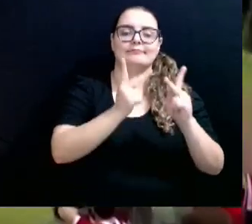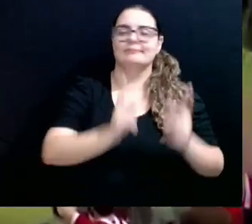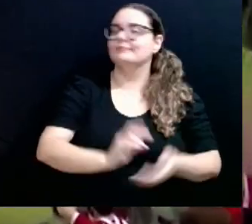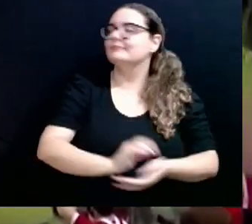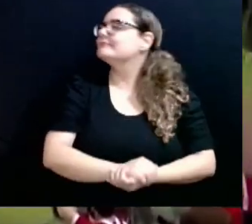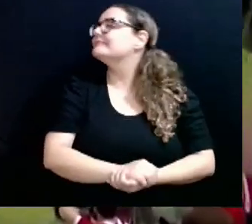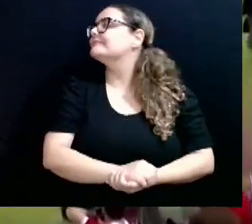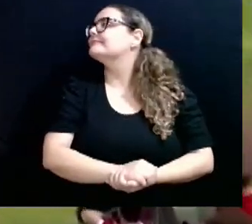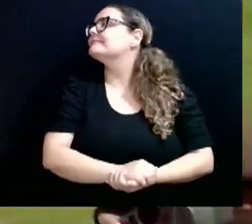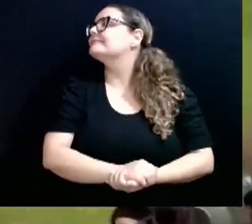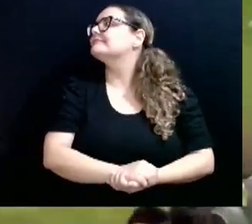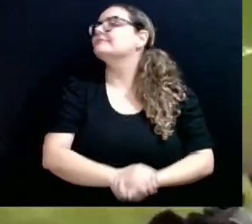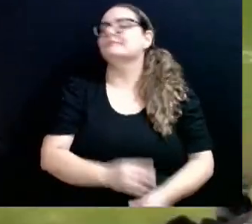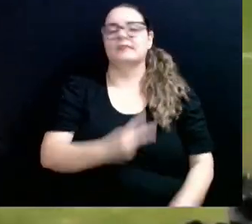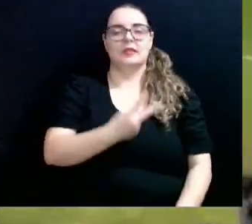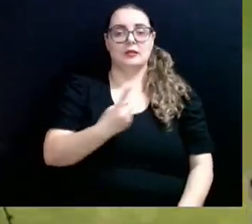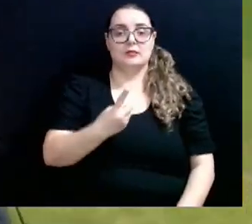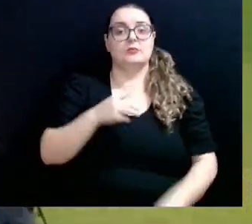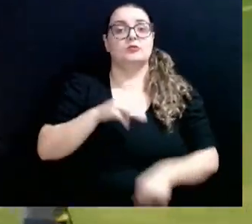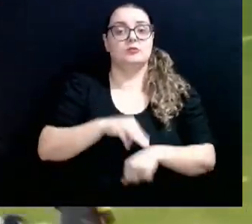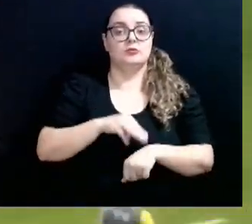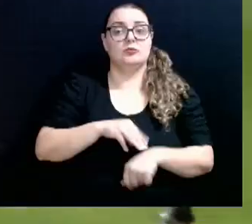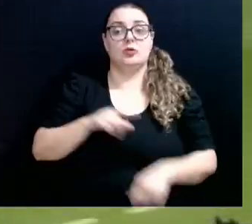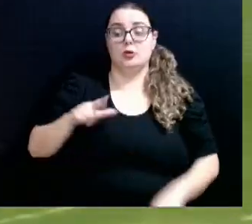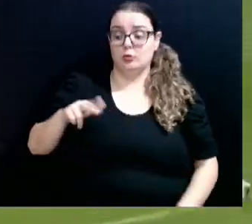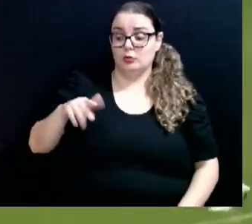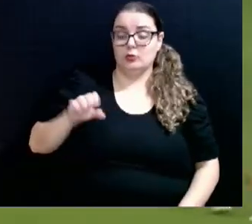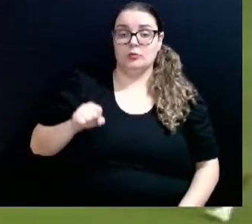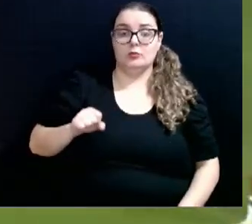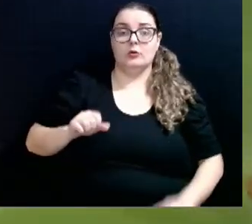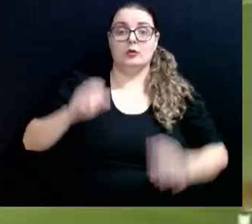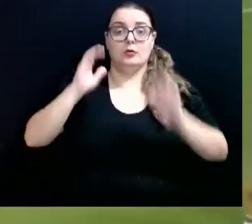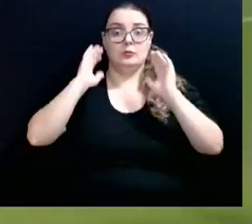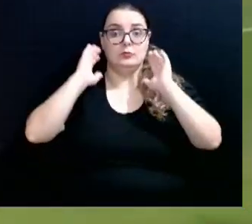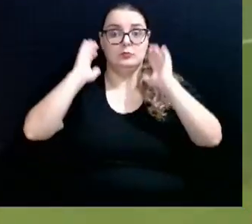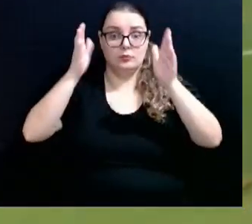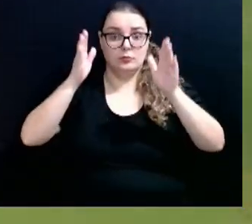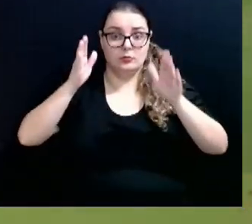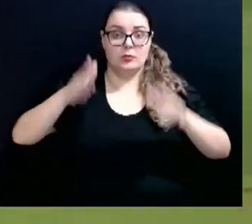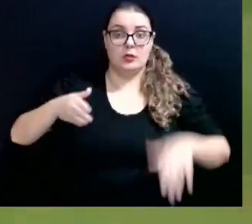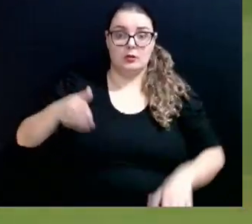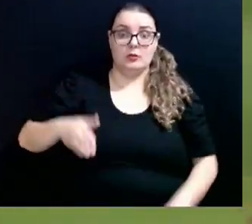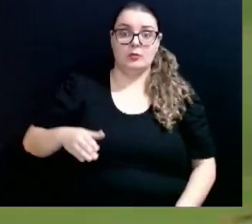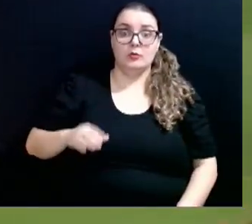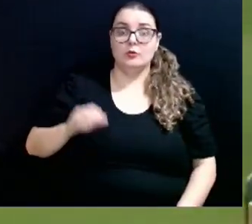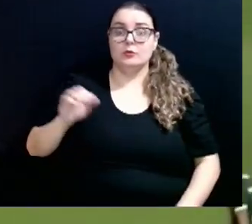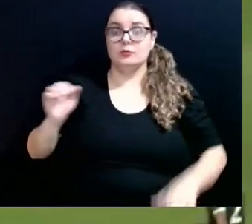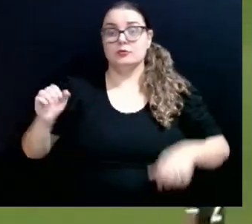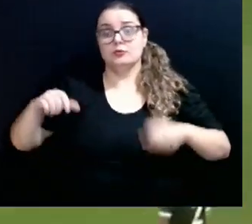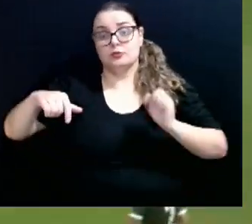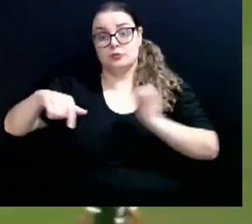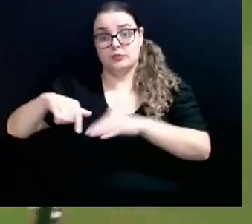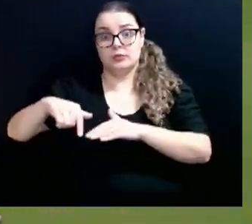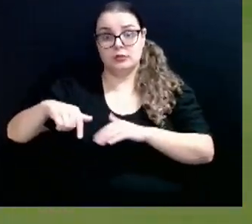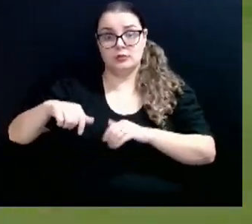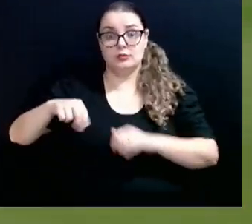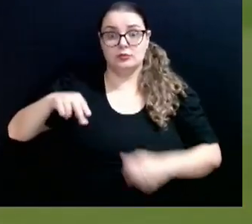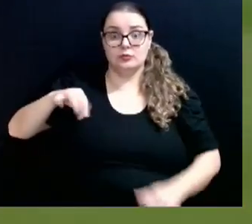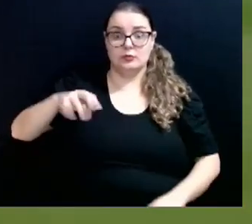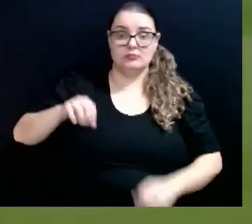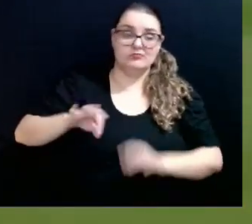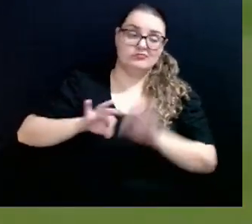Aos 21 minutos, Lucas Justen cobrou lateral na área. O zagueirão do Náutico afastou mal e